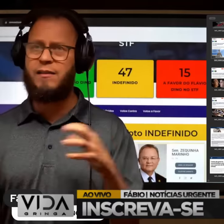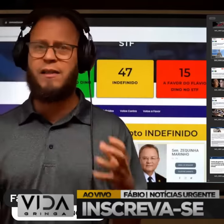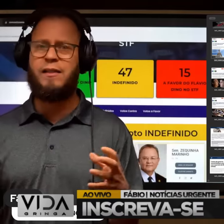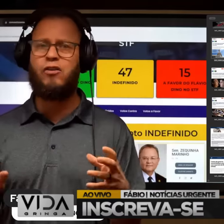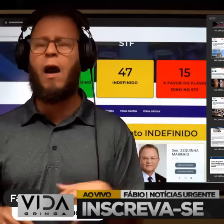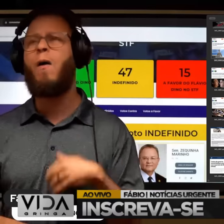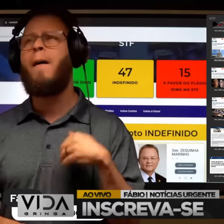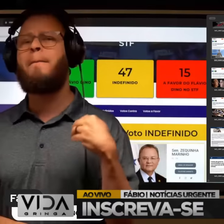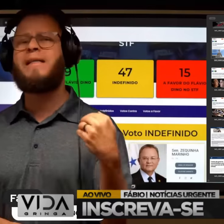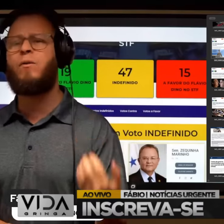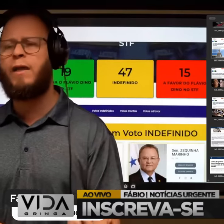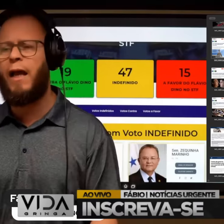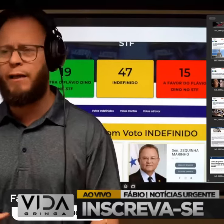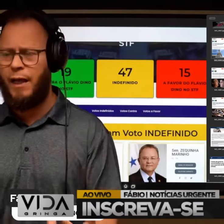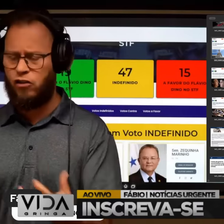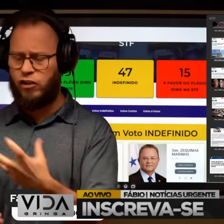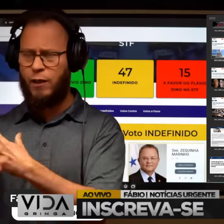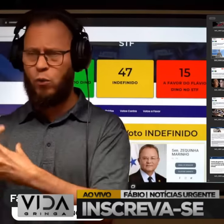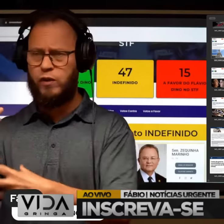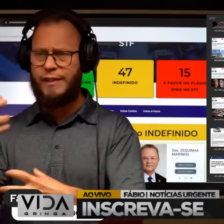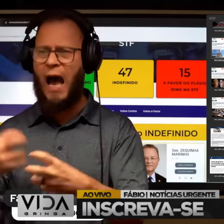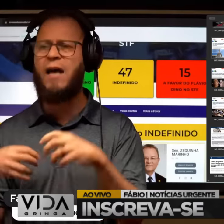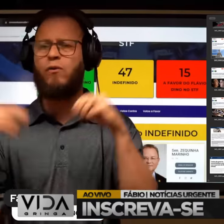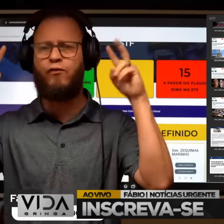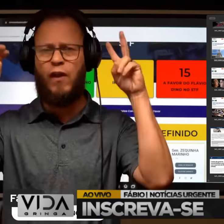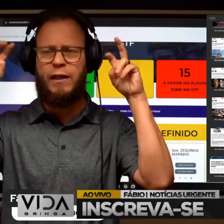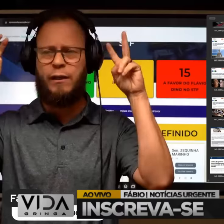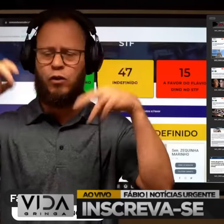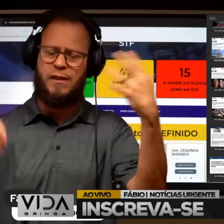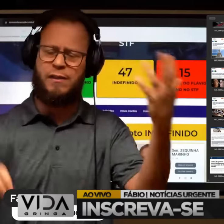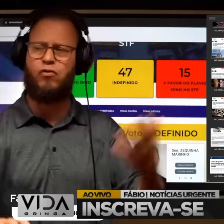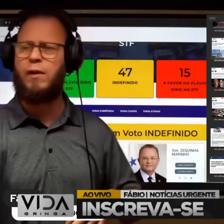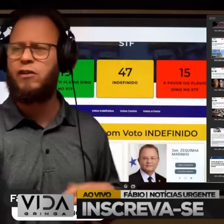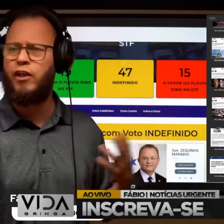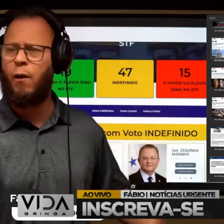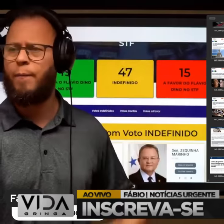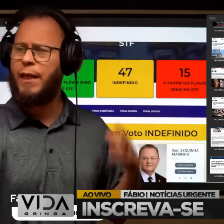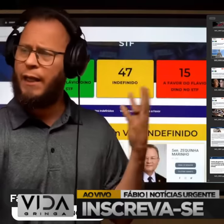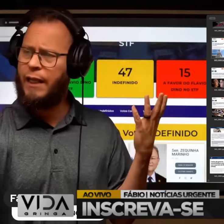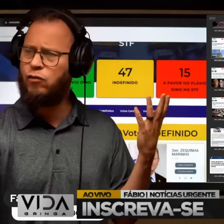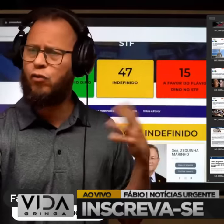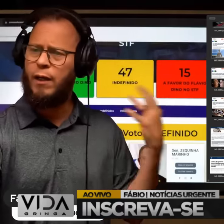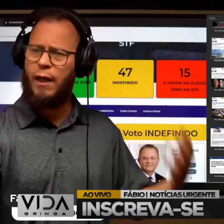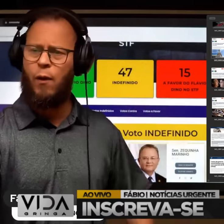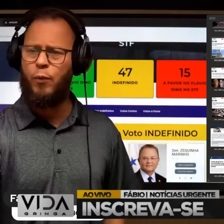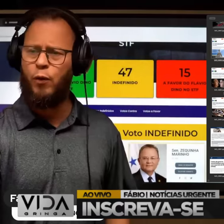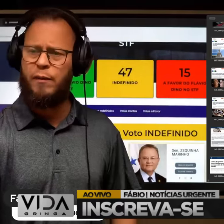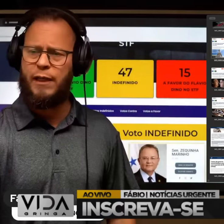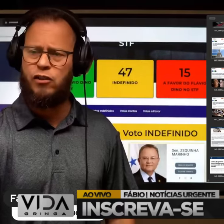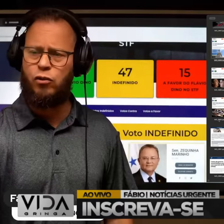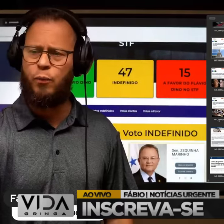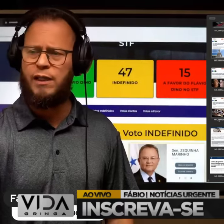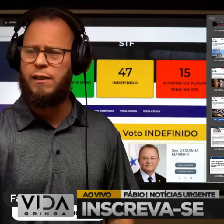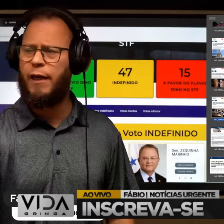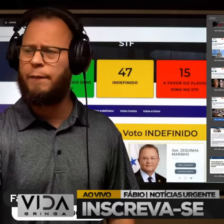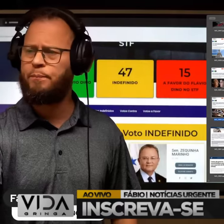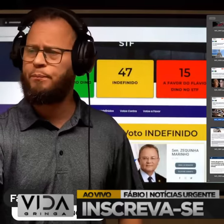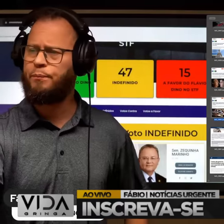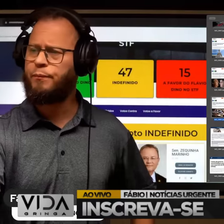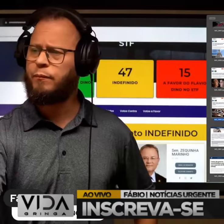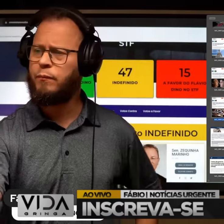seria sensacional. Mas não querem. Eles querem usar o fake news para censurar geral. Isso é um problema que a gente não pode